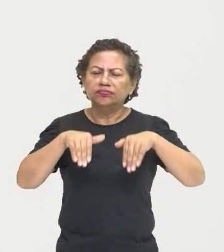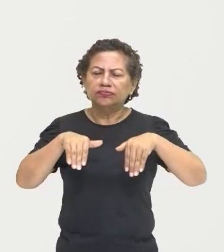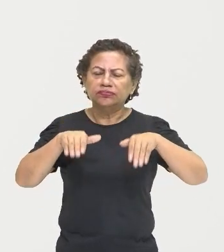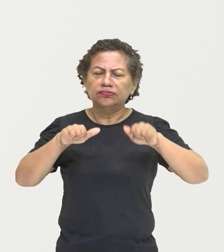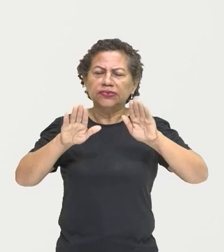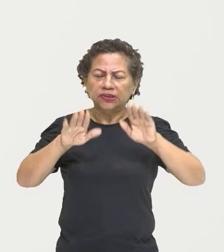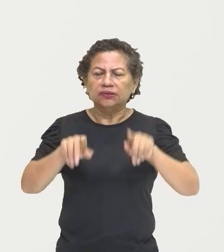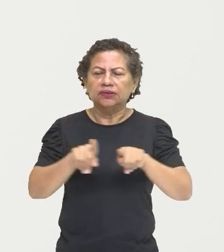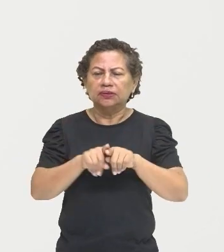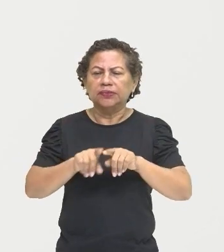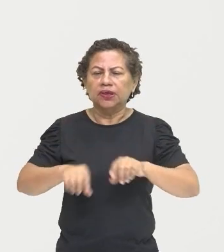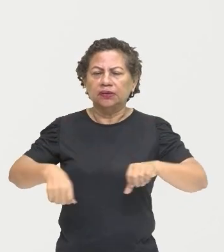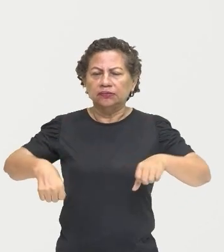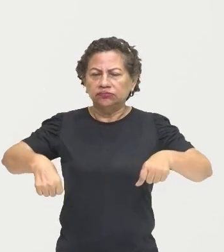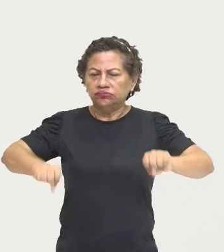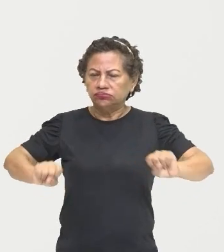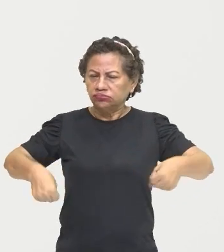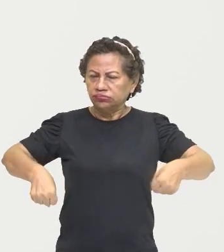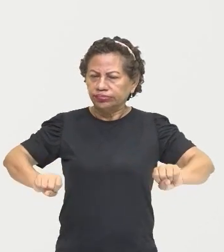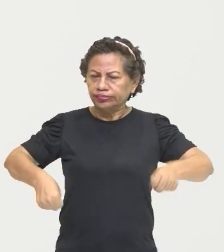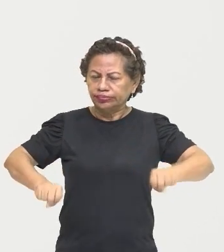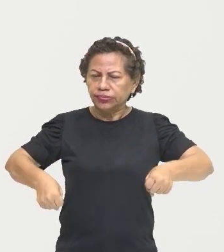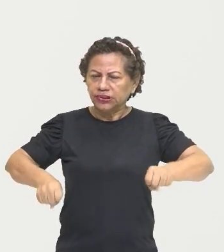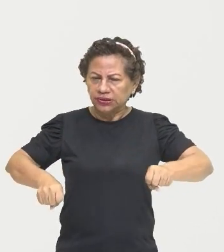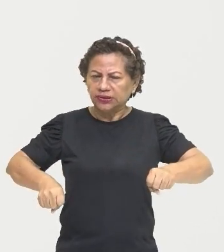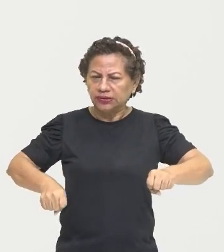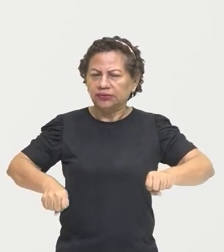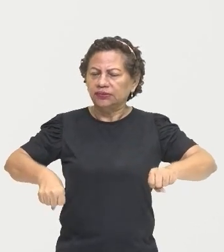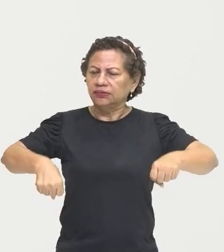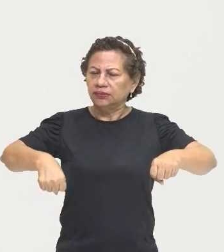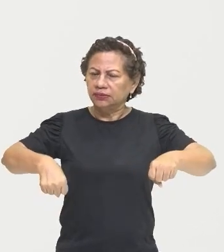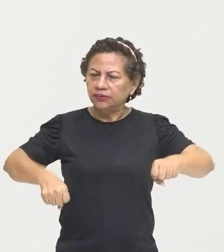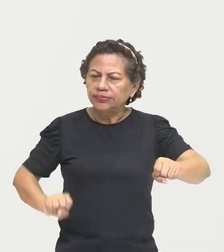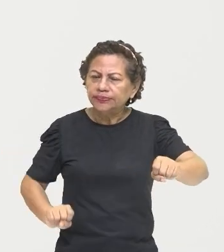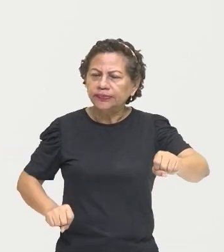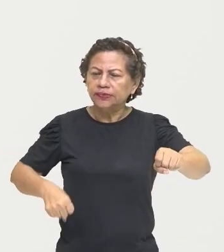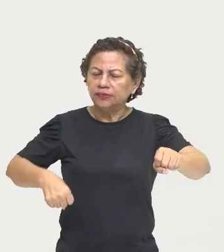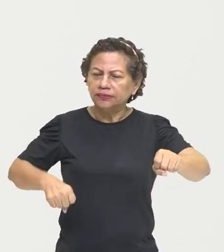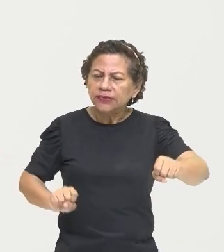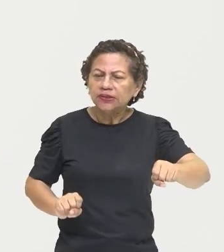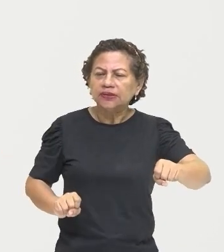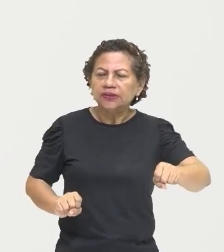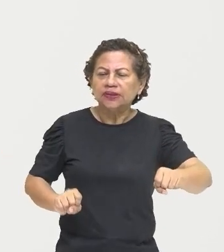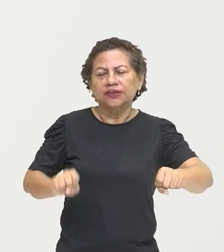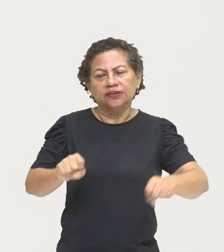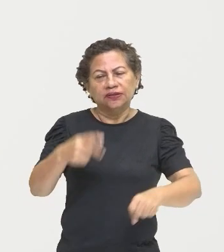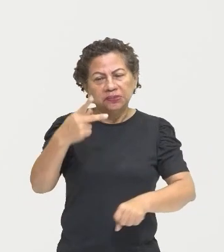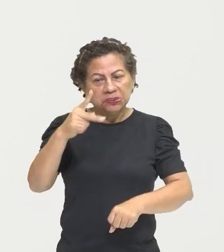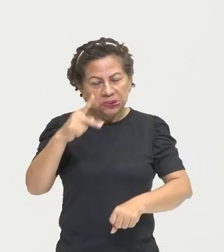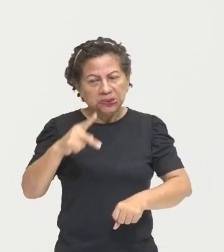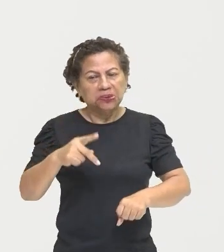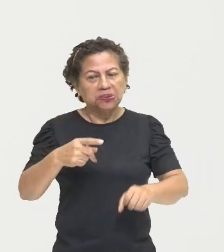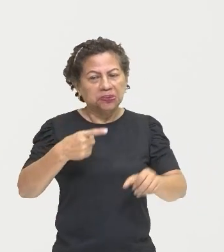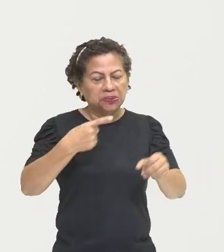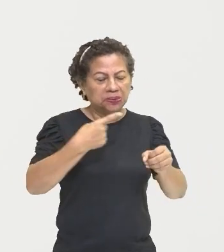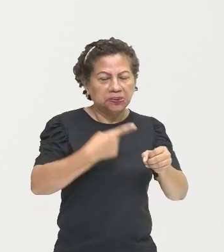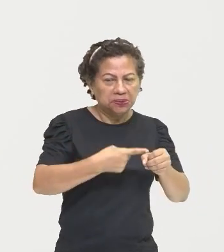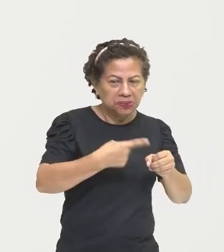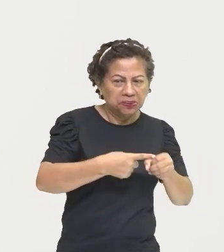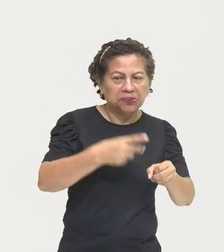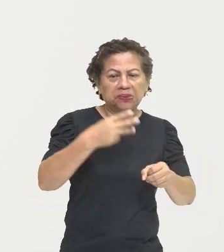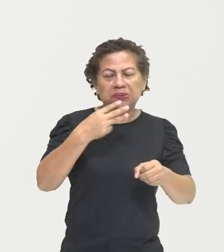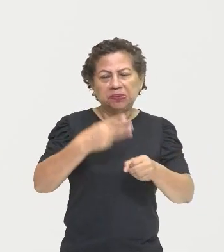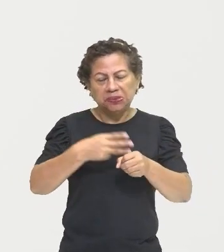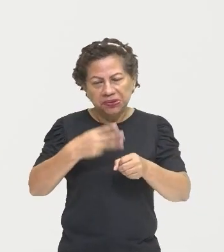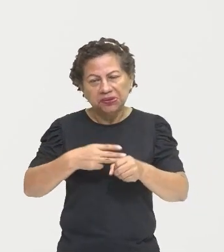e motocicletas. Se você pegar uma motocicleta aí na sua cidade, vai estar lá escrito produzido na Zona Franca de